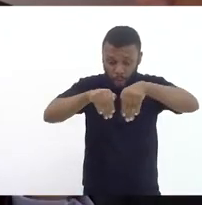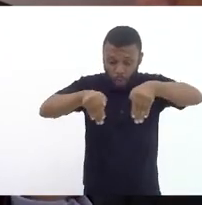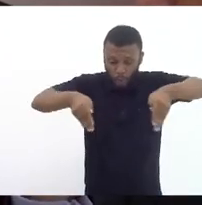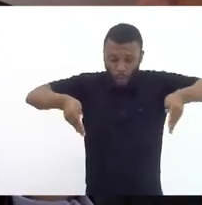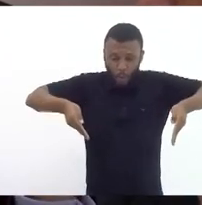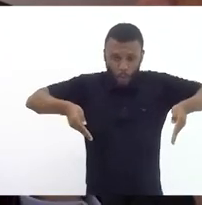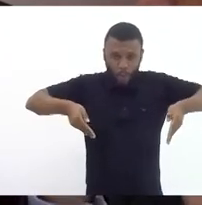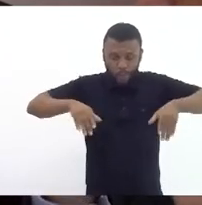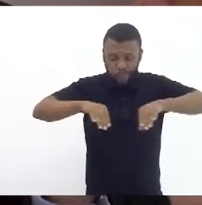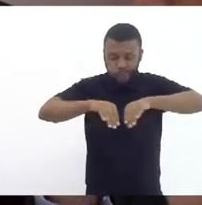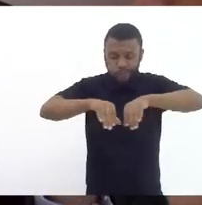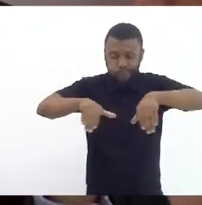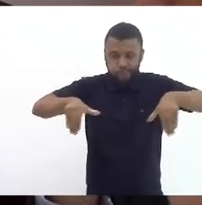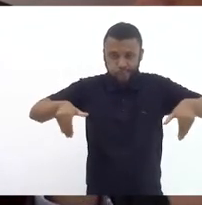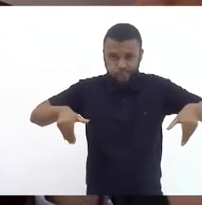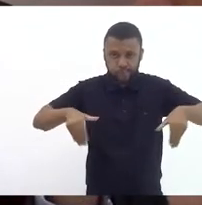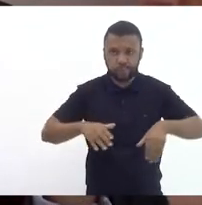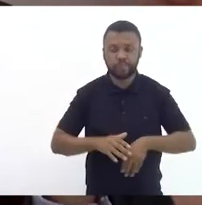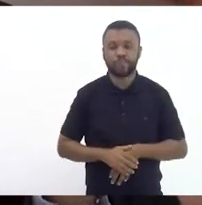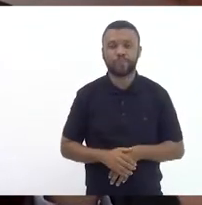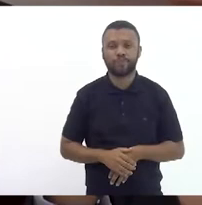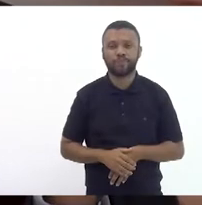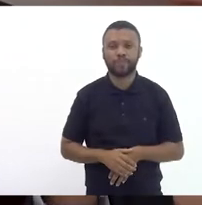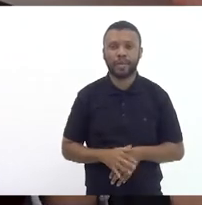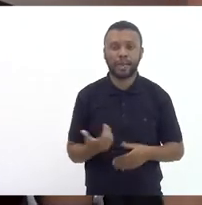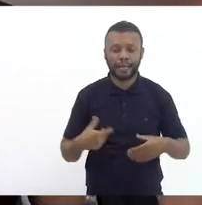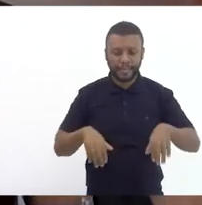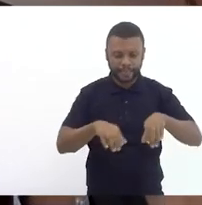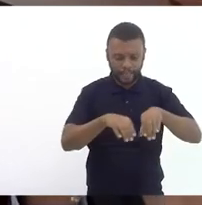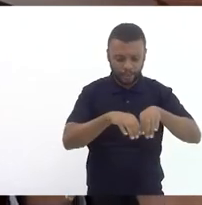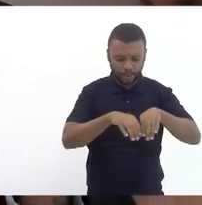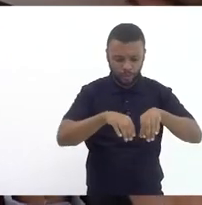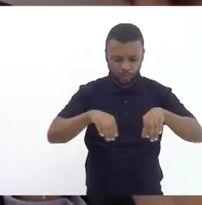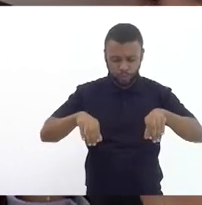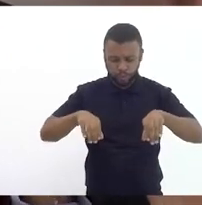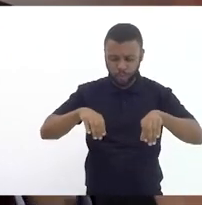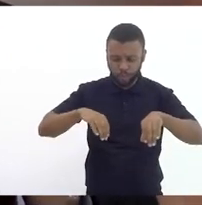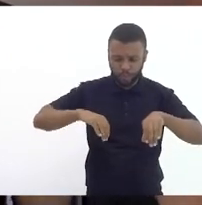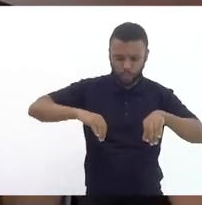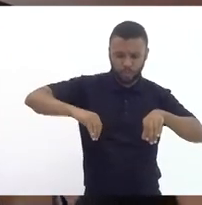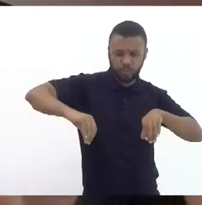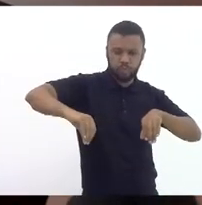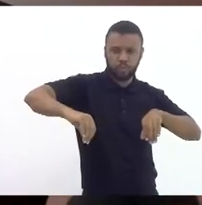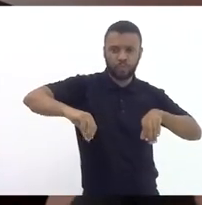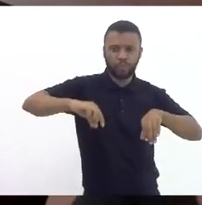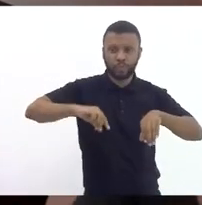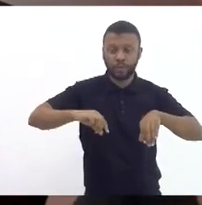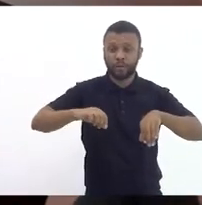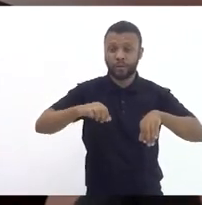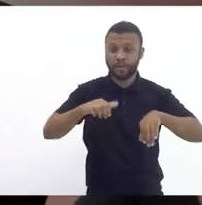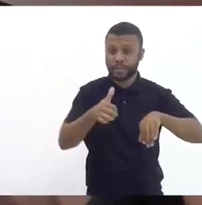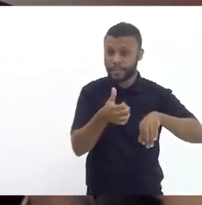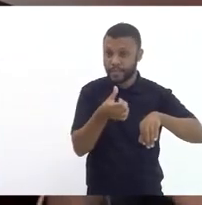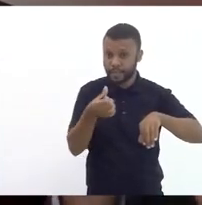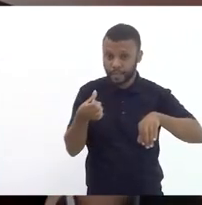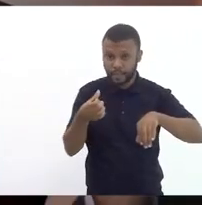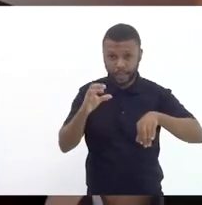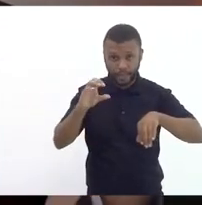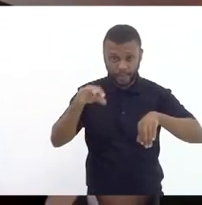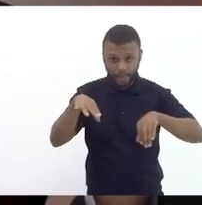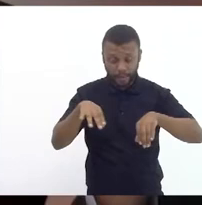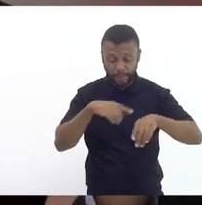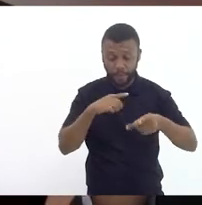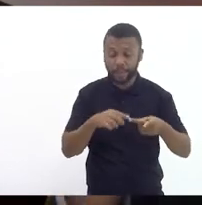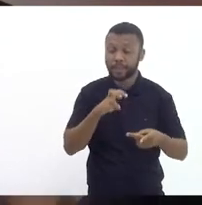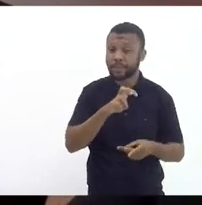Nas plataformas em tangente, que são 128, nós temos 67 com vão maior que 16 centímetros. E